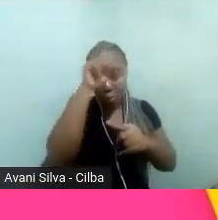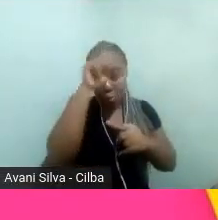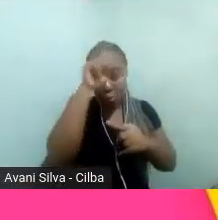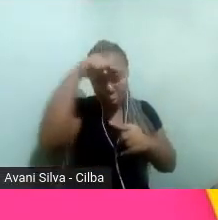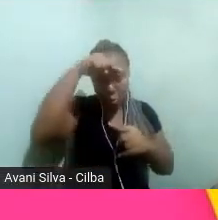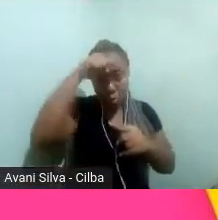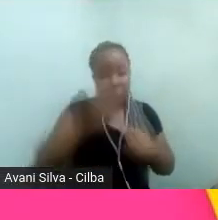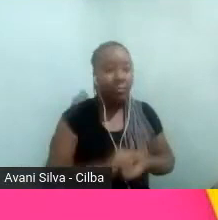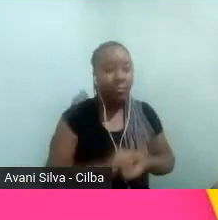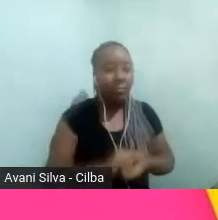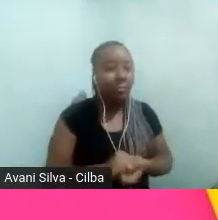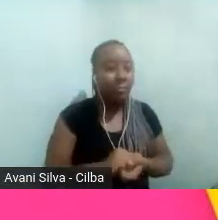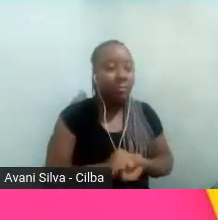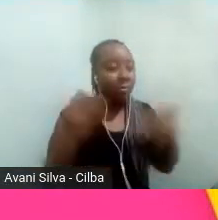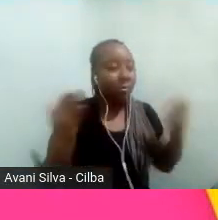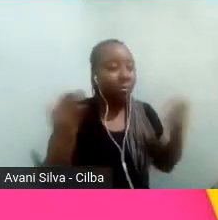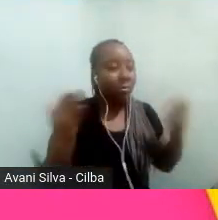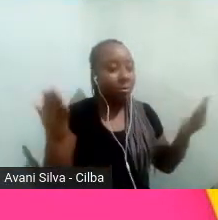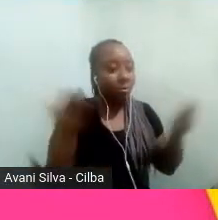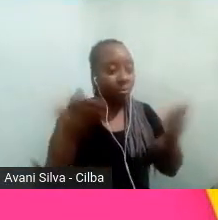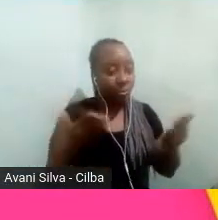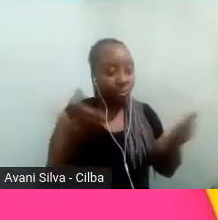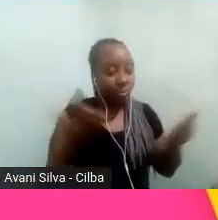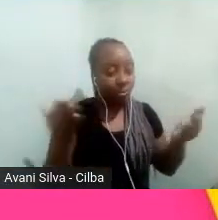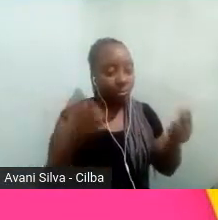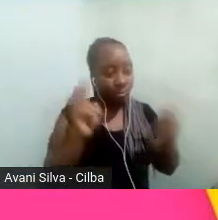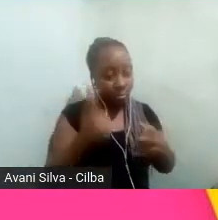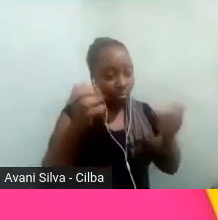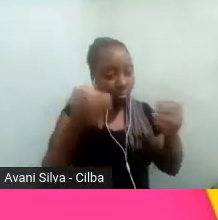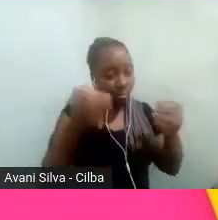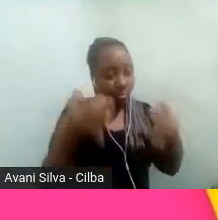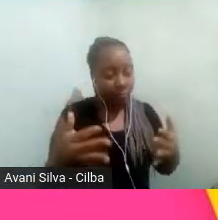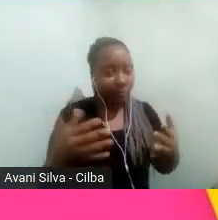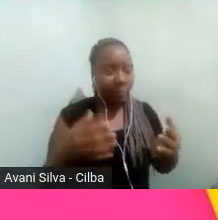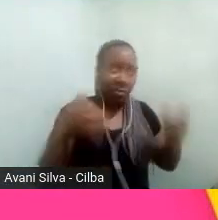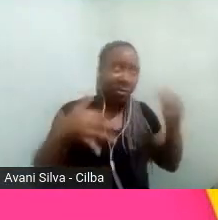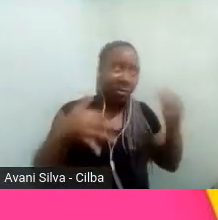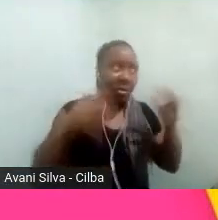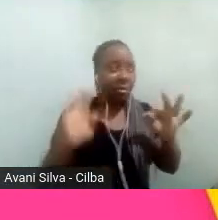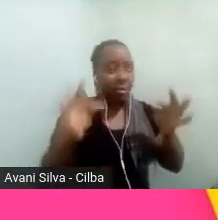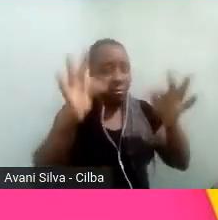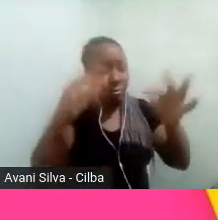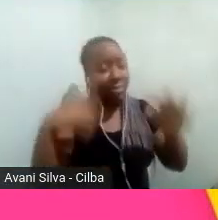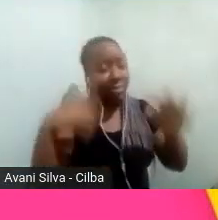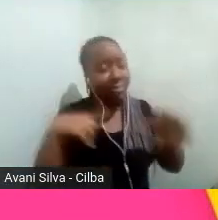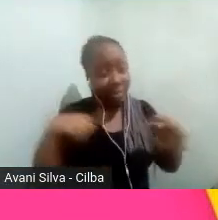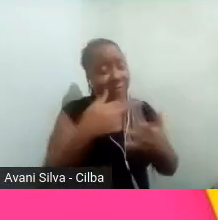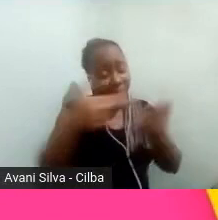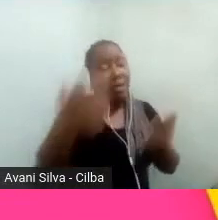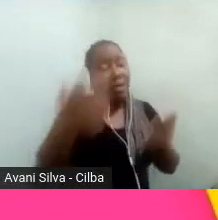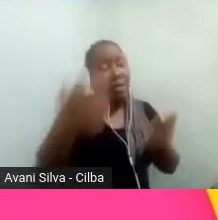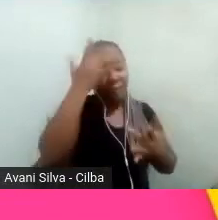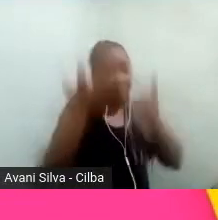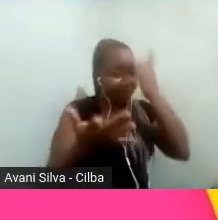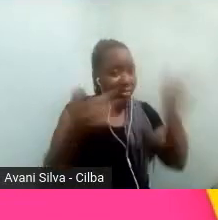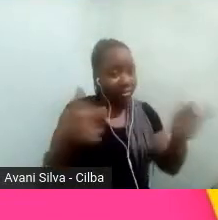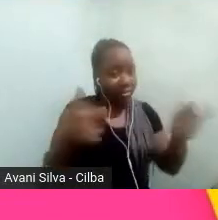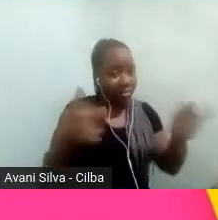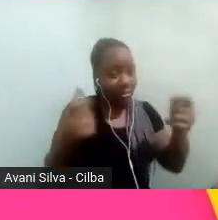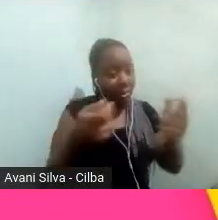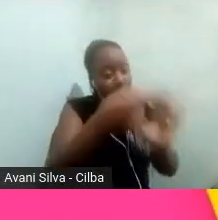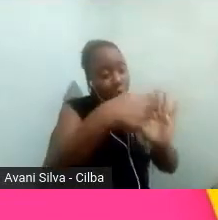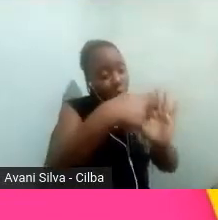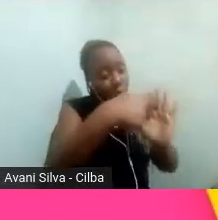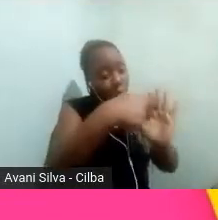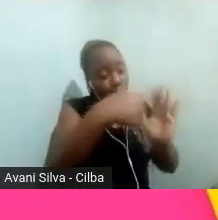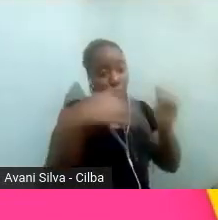Agora, eu sempre falo uma coisa. Quando a gente fala de tecnologia, existem facilidades. Para escrever um código,